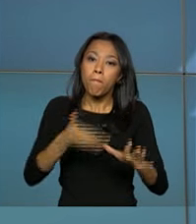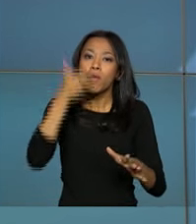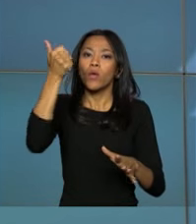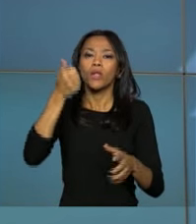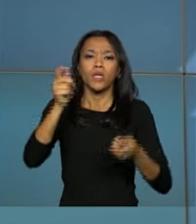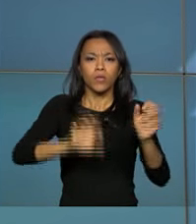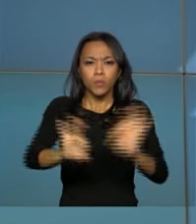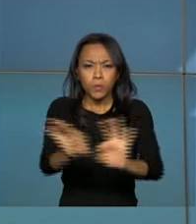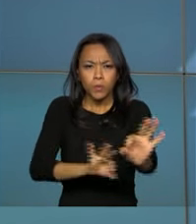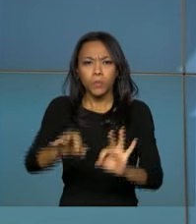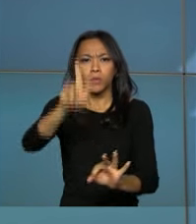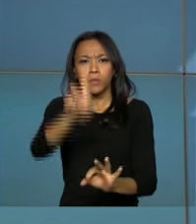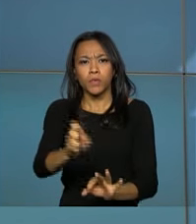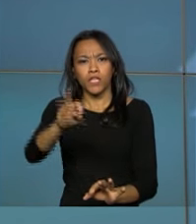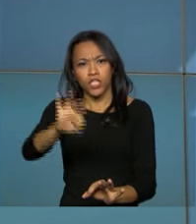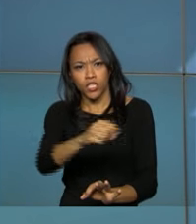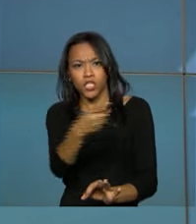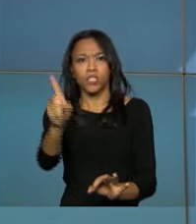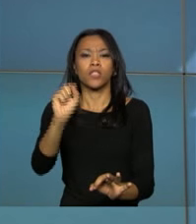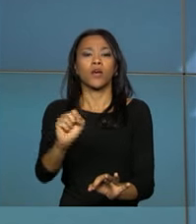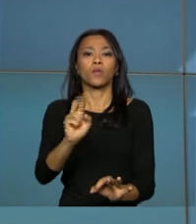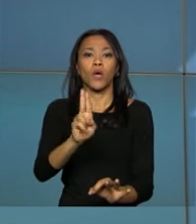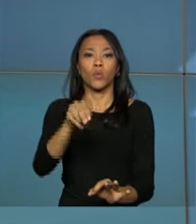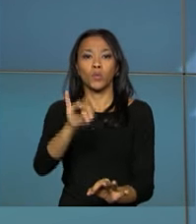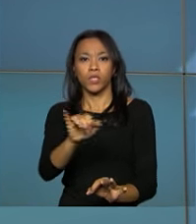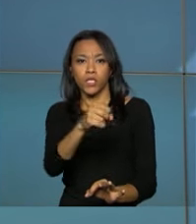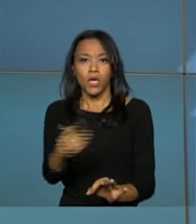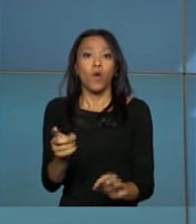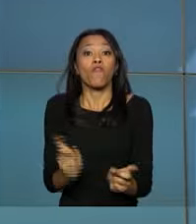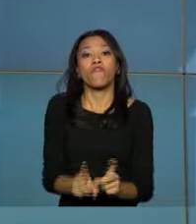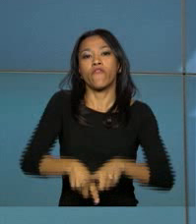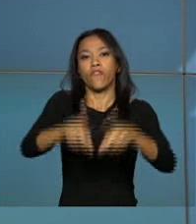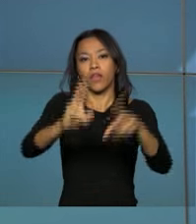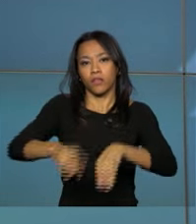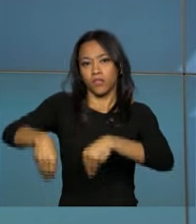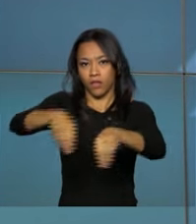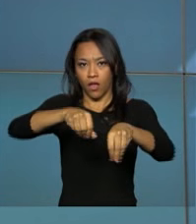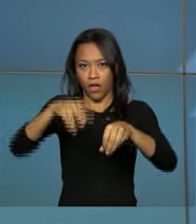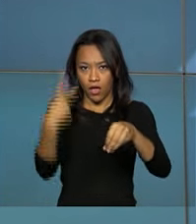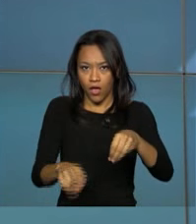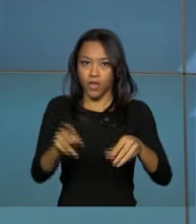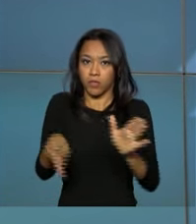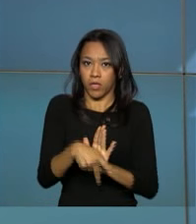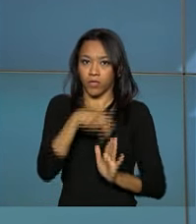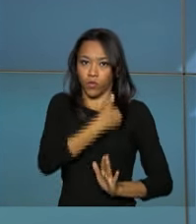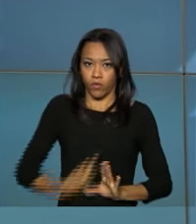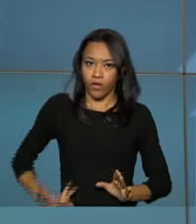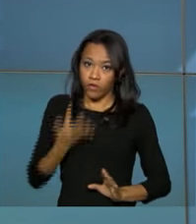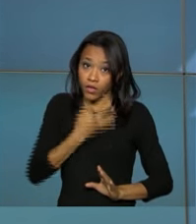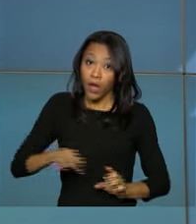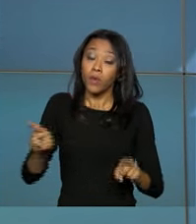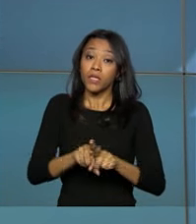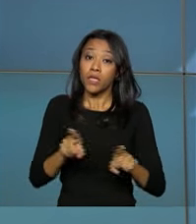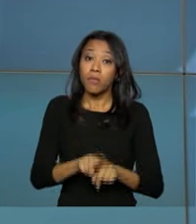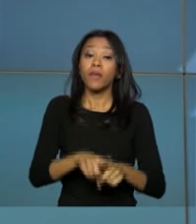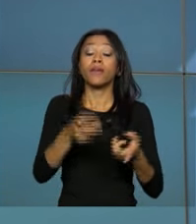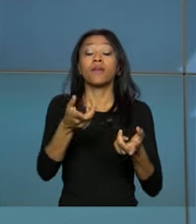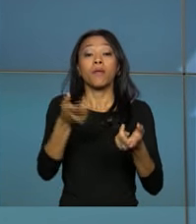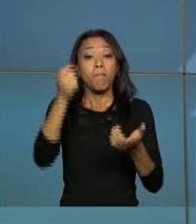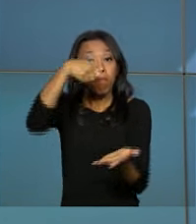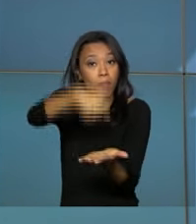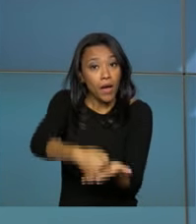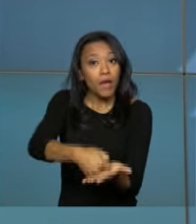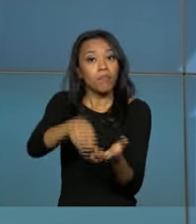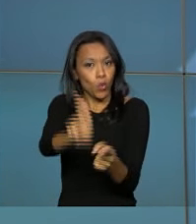da gestão do patrimônio da União com a previsão de venda de imóveis da união e de regularização de pagamentos pelo uso de